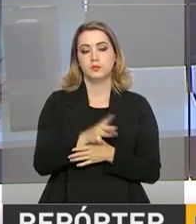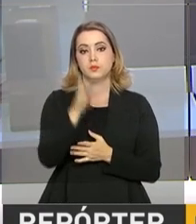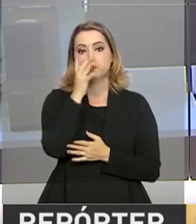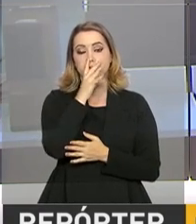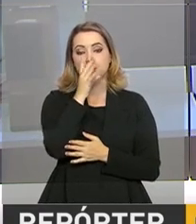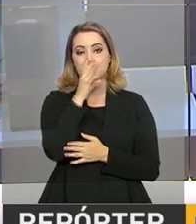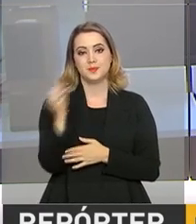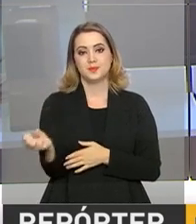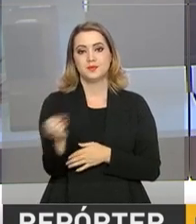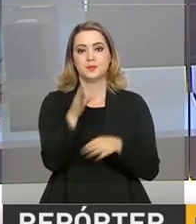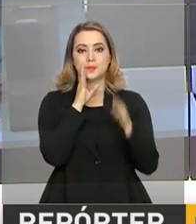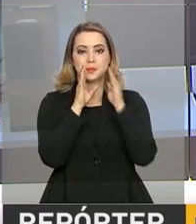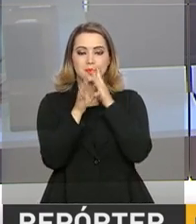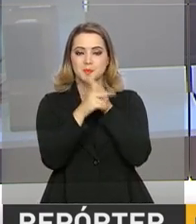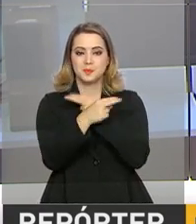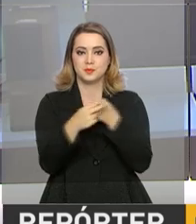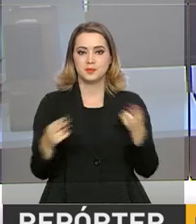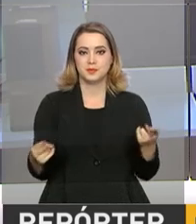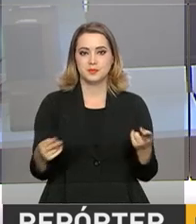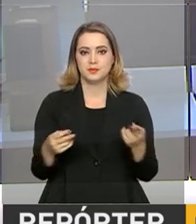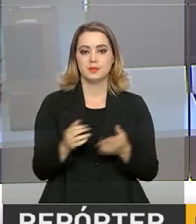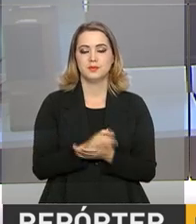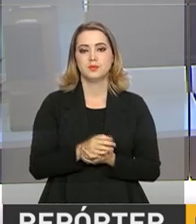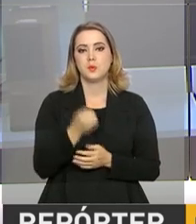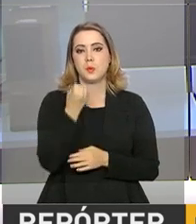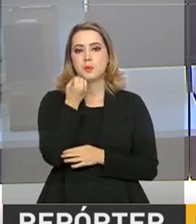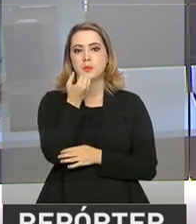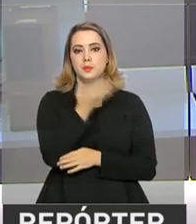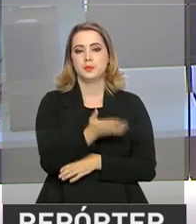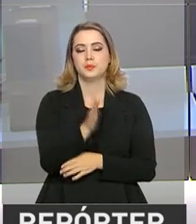NBR. Acompanhe as novidades também pelas nossas redes